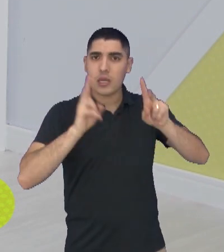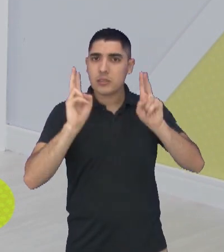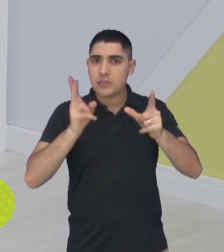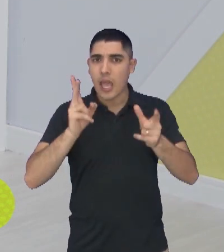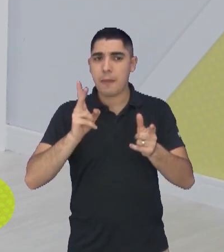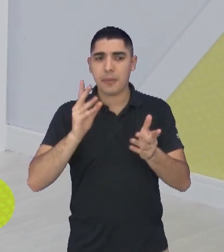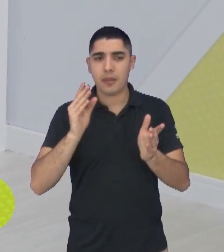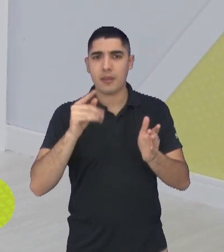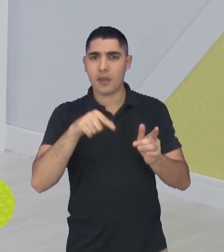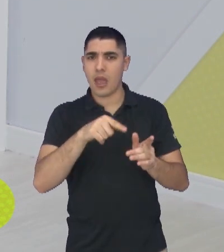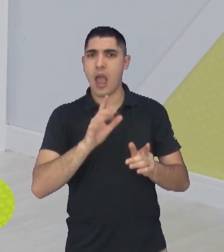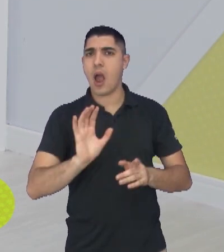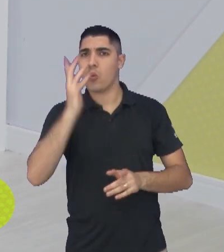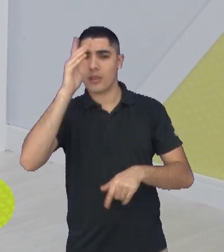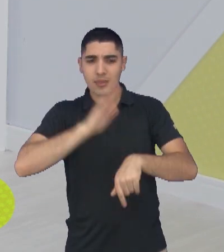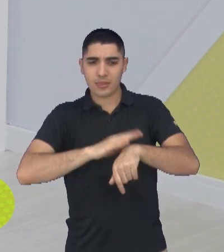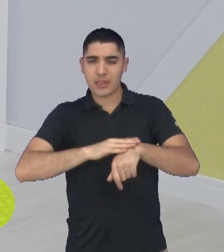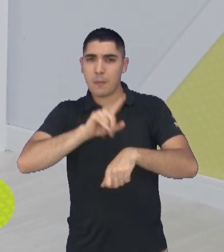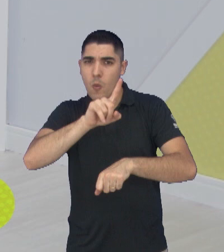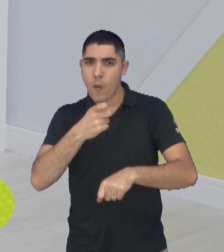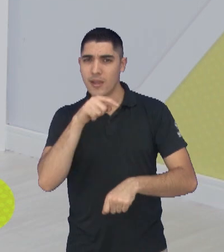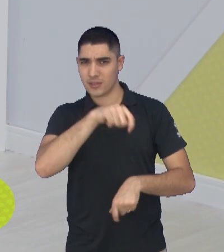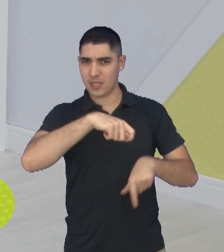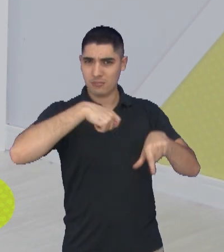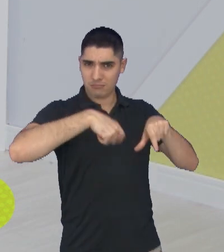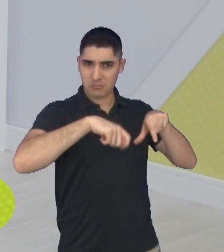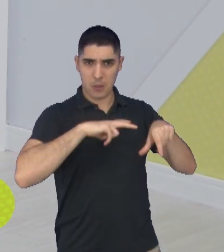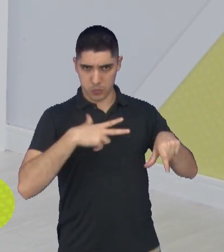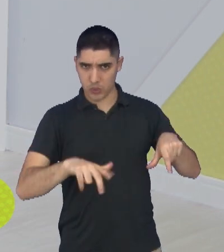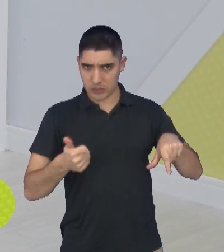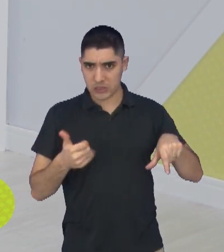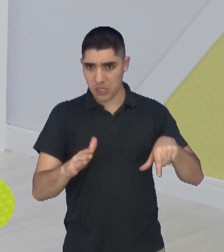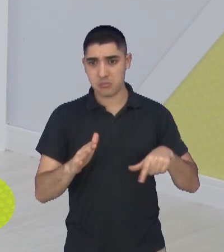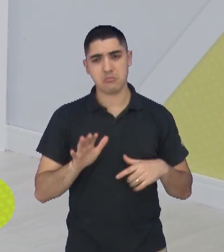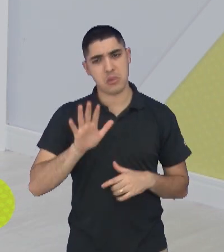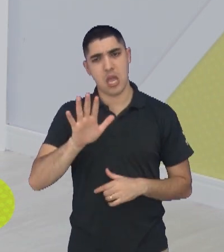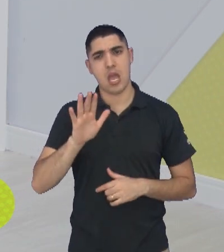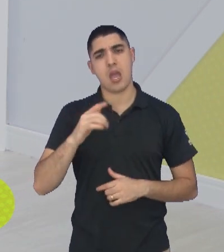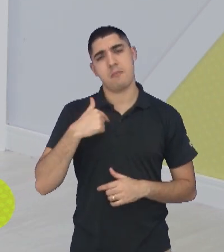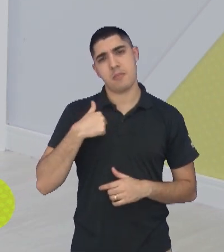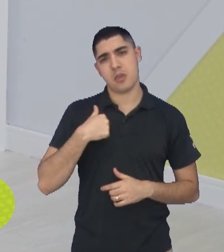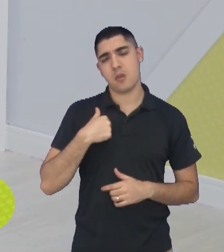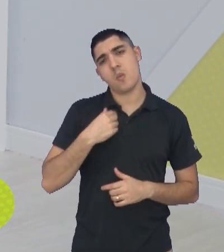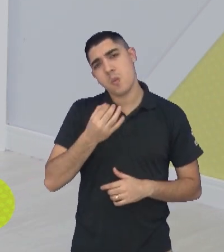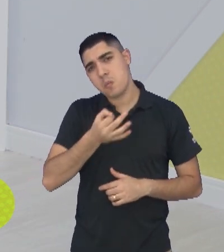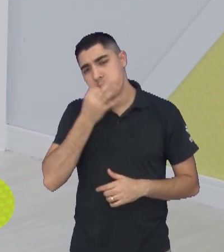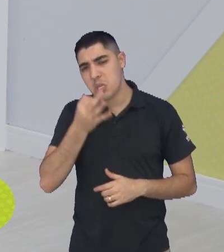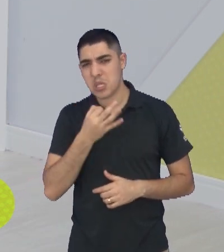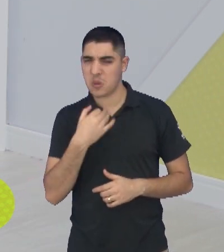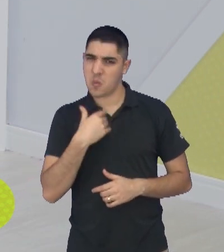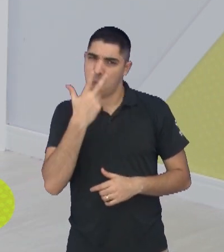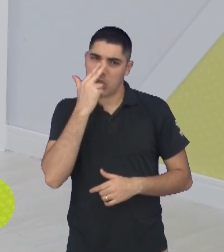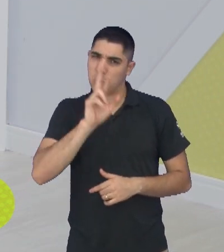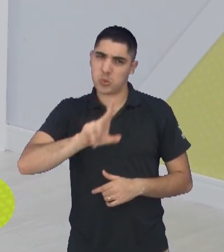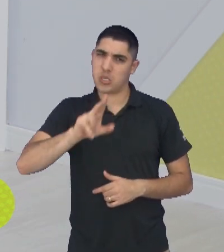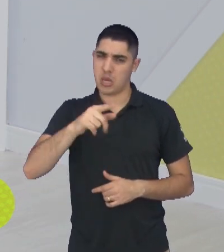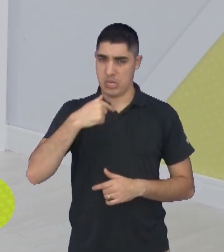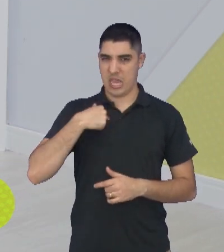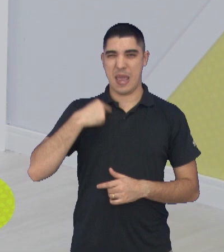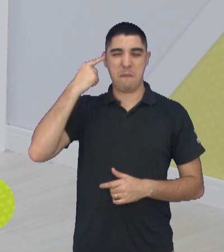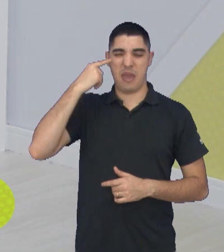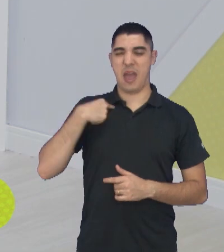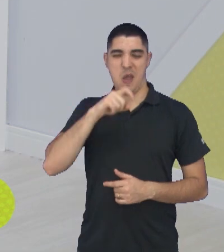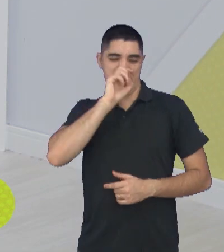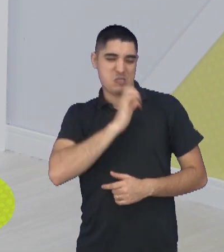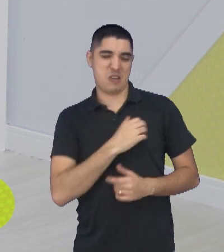Santista em acréscimos no final do jogo. Aparentemente, sem clubismo algum, me parece que não pegou. Mas o que chamou a atenção,